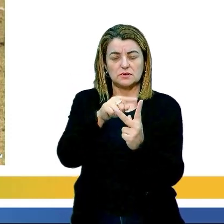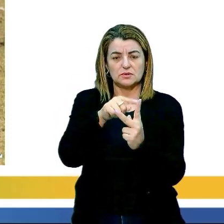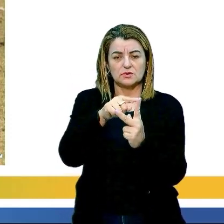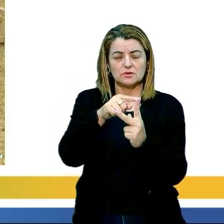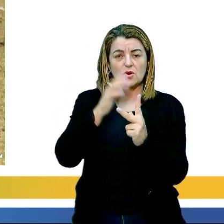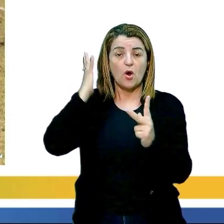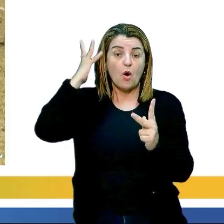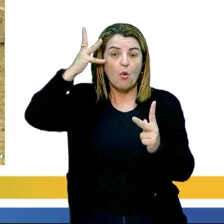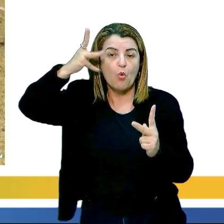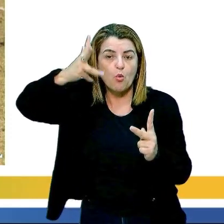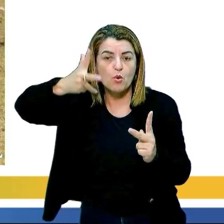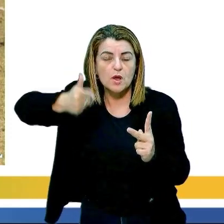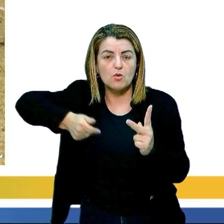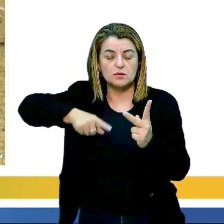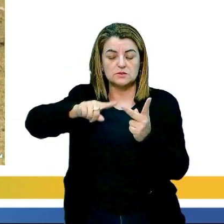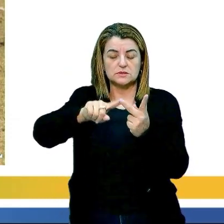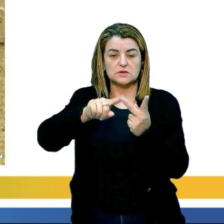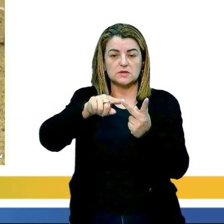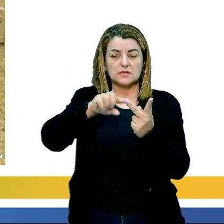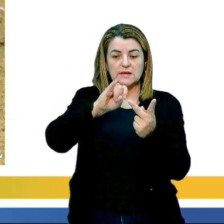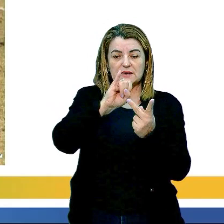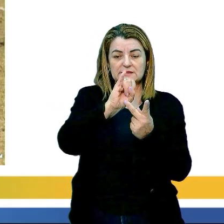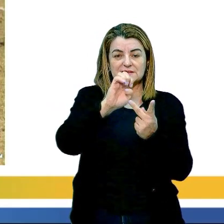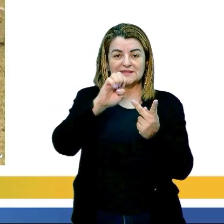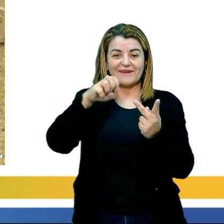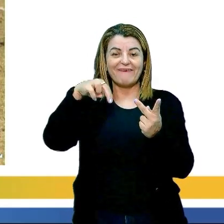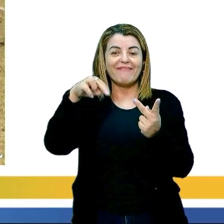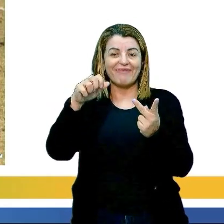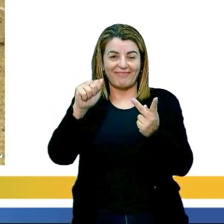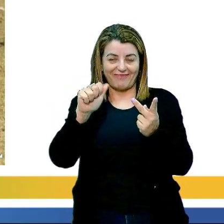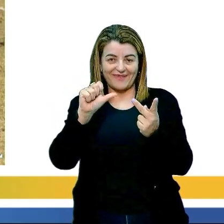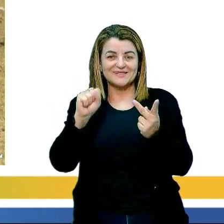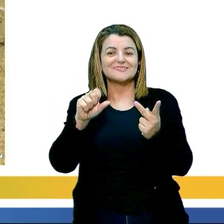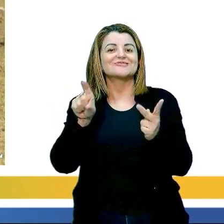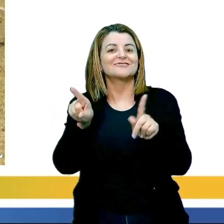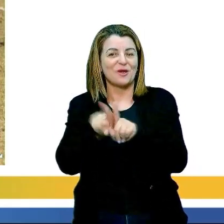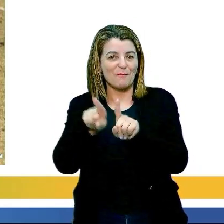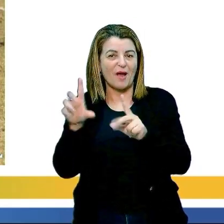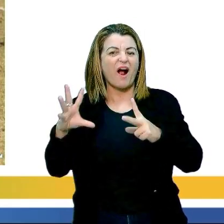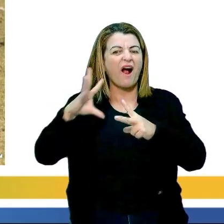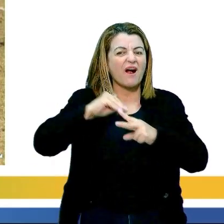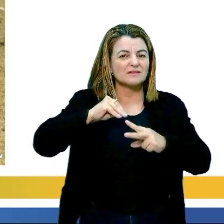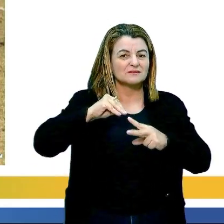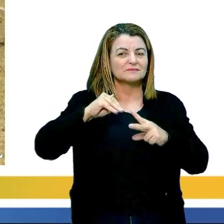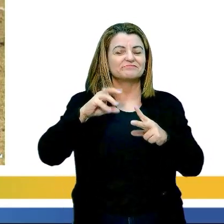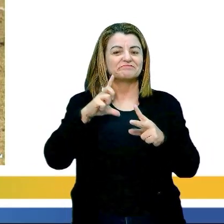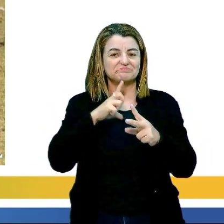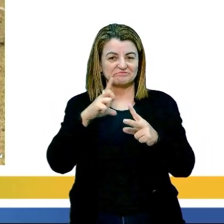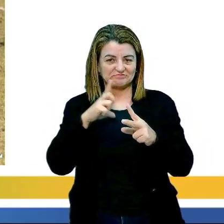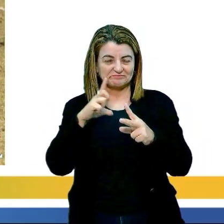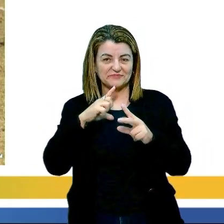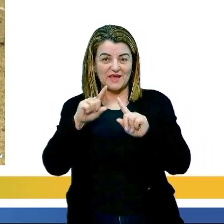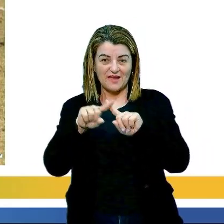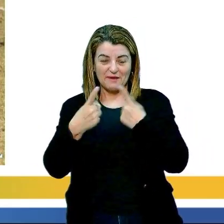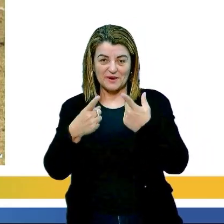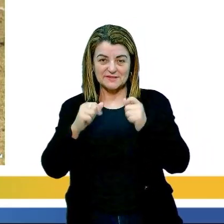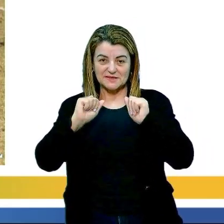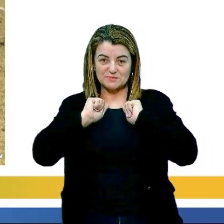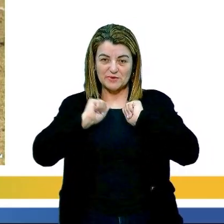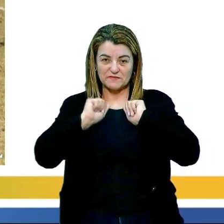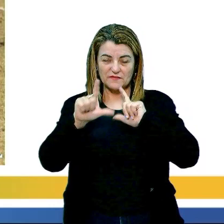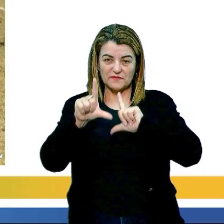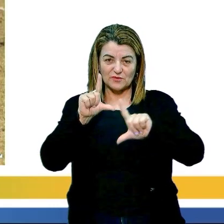leões e as hienas. Hienas, elas também são predadoras, só que elas